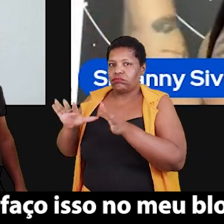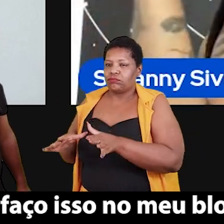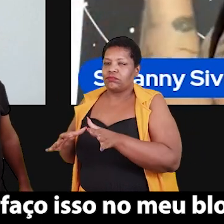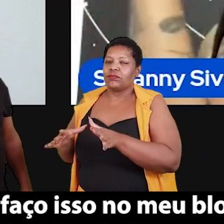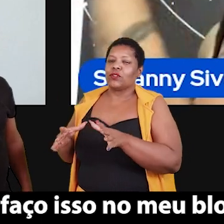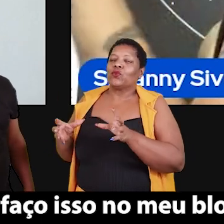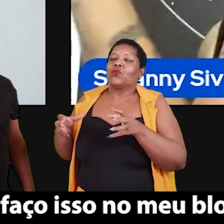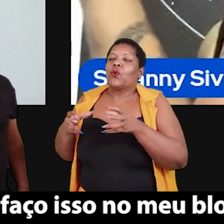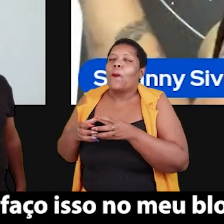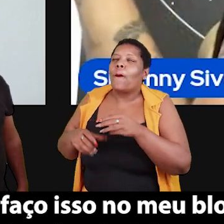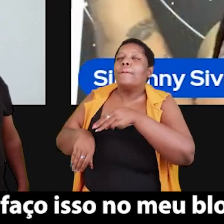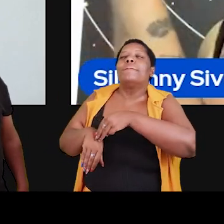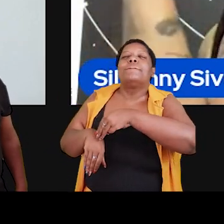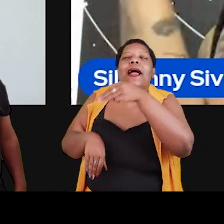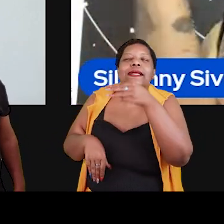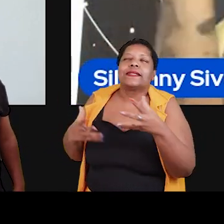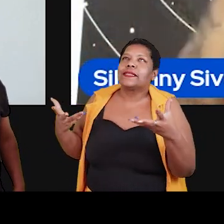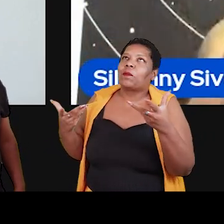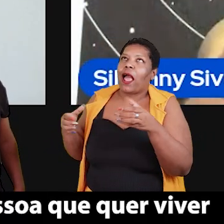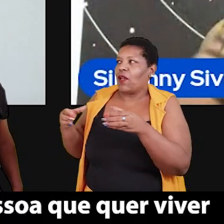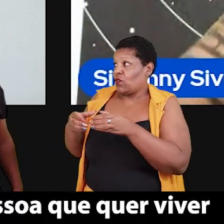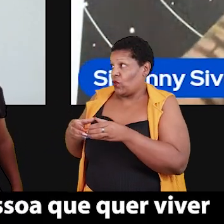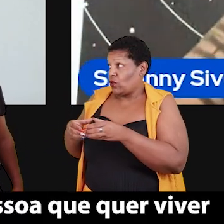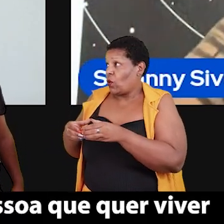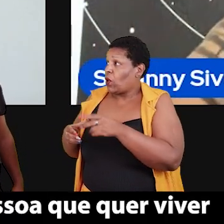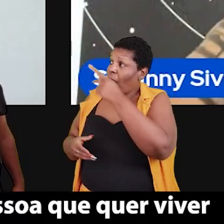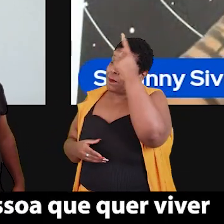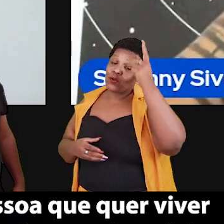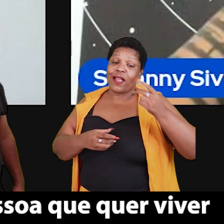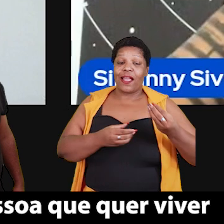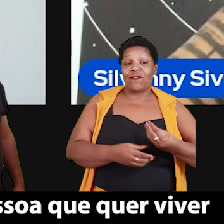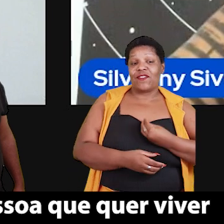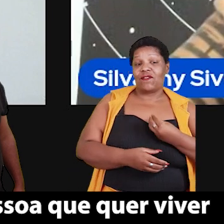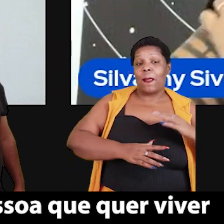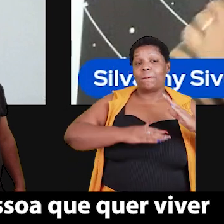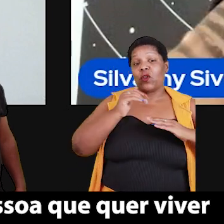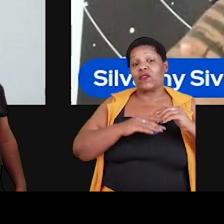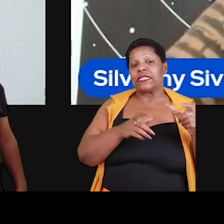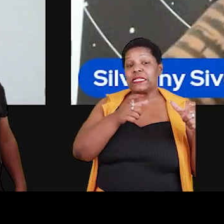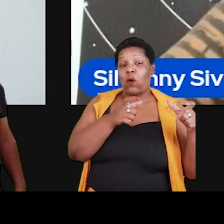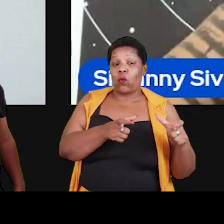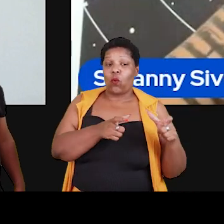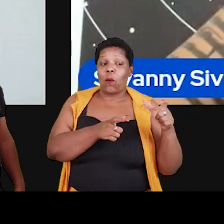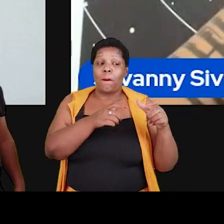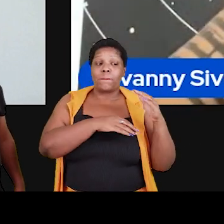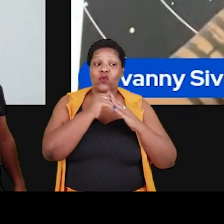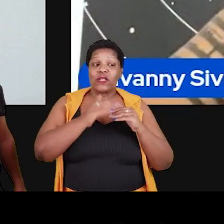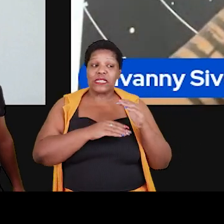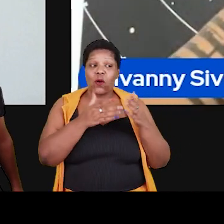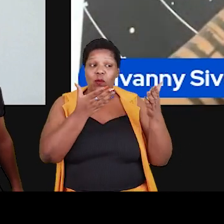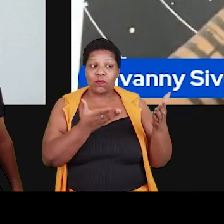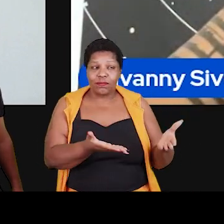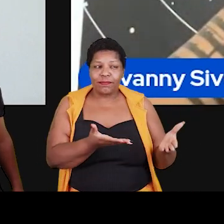time incrível de mestres. Uma pessoa que quer viver profissionalmente na música e ainda